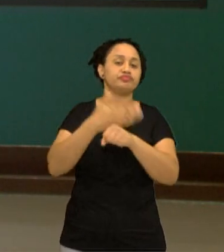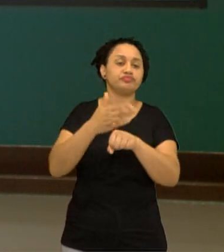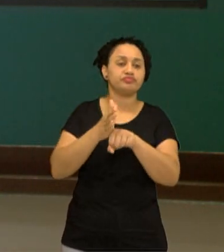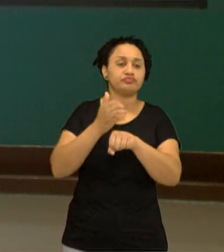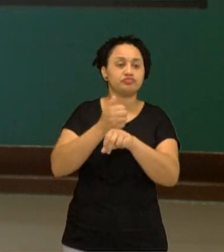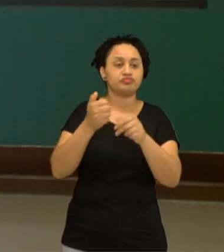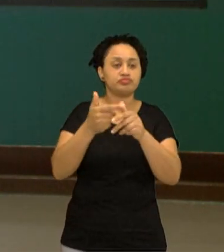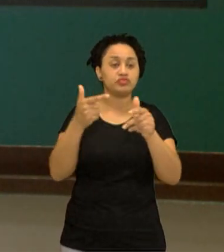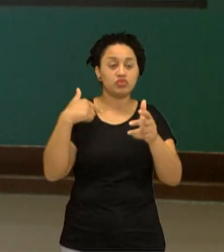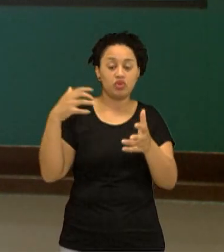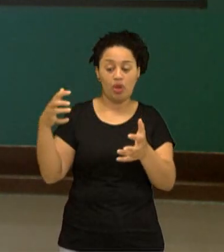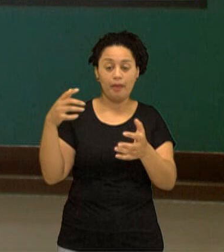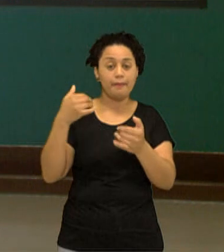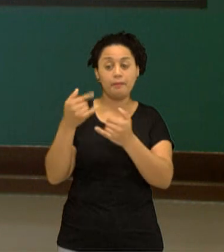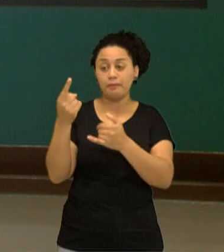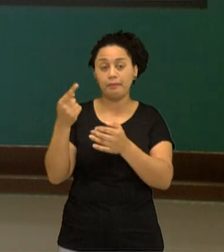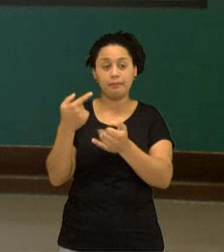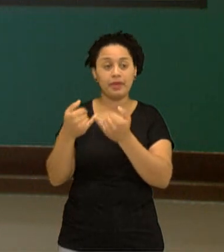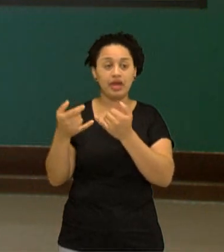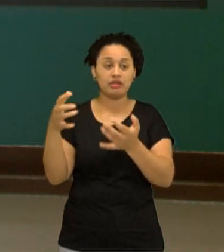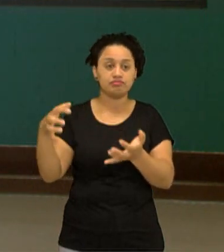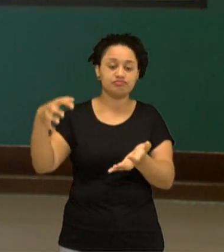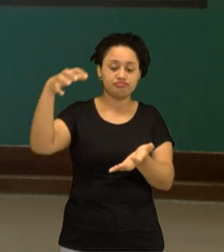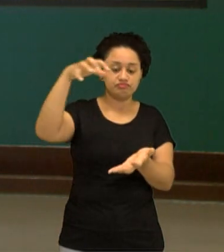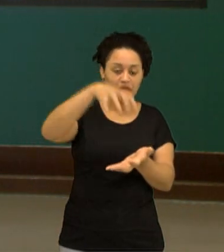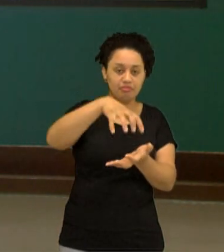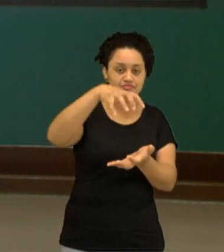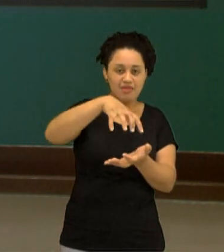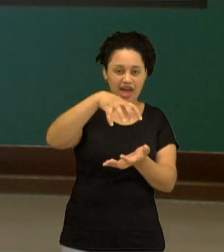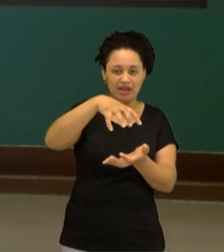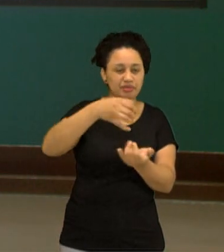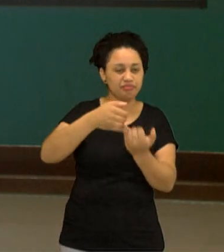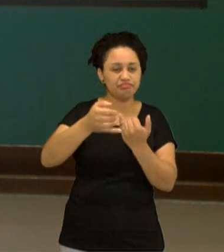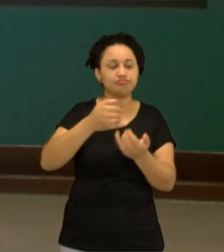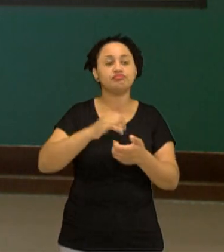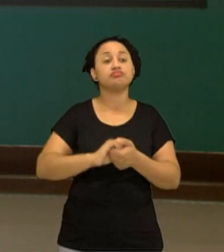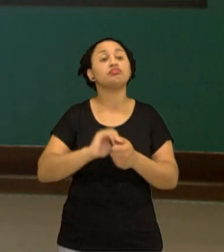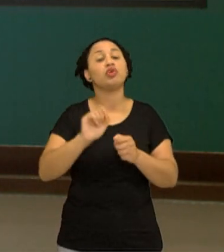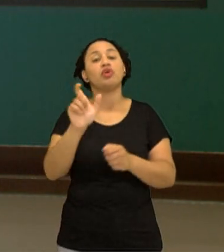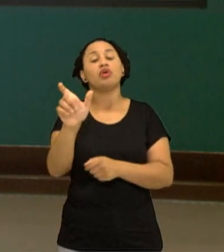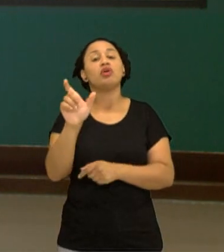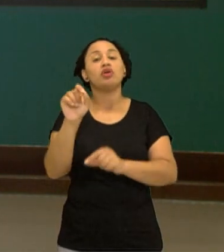uma para tampar, então tem uma alça. Você poderia ter colocado a palavra